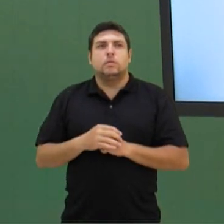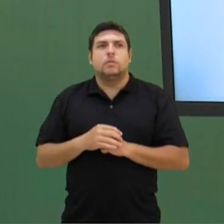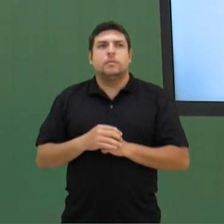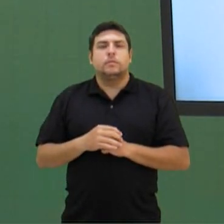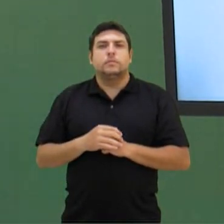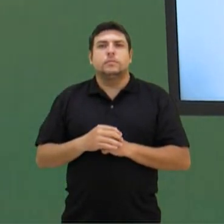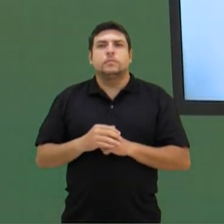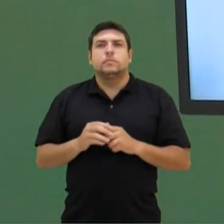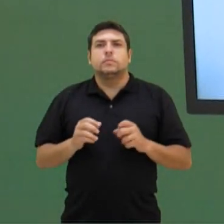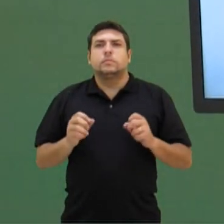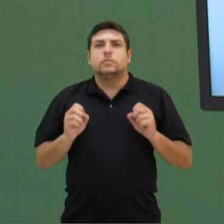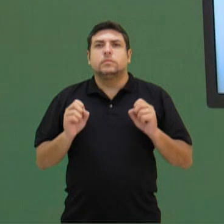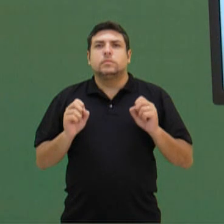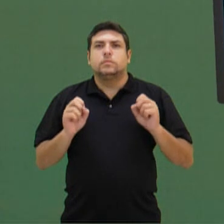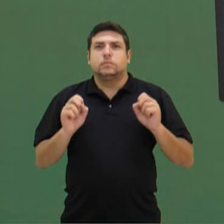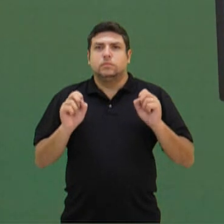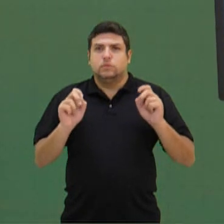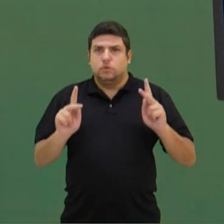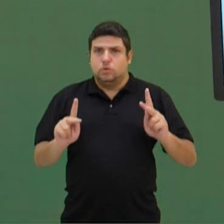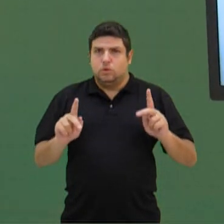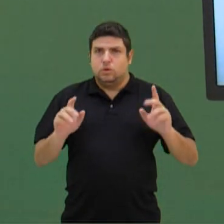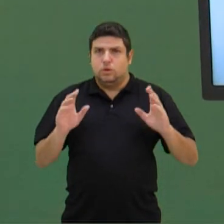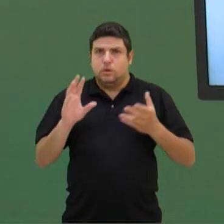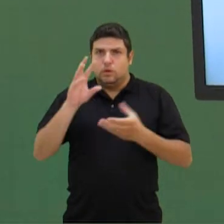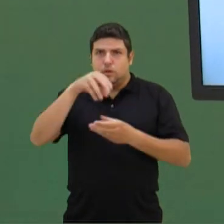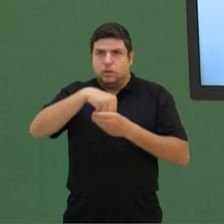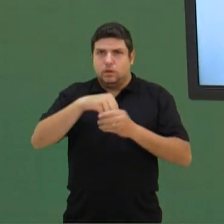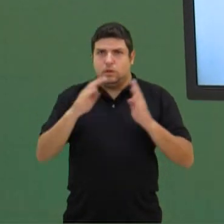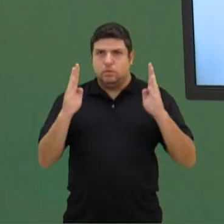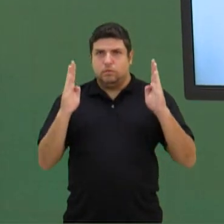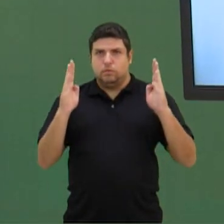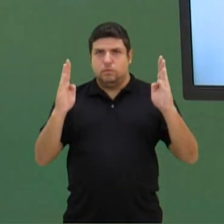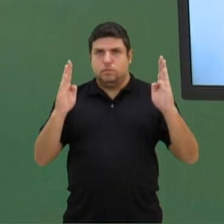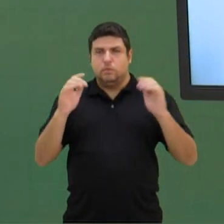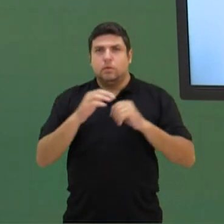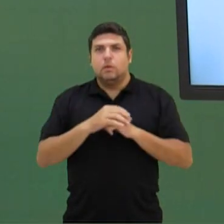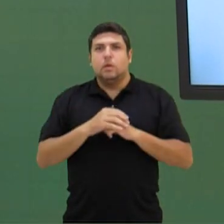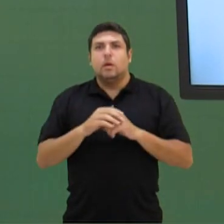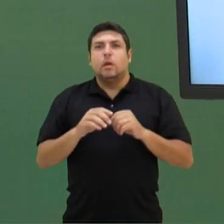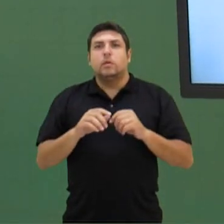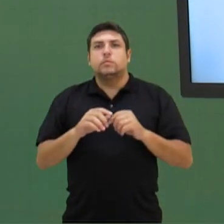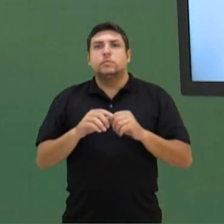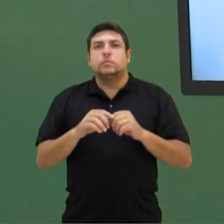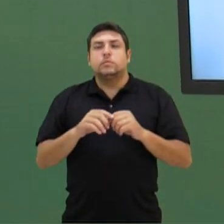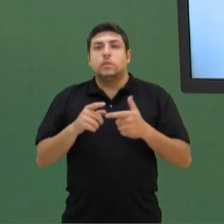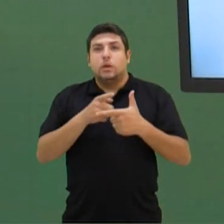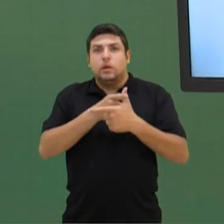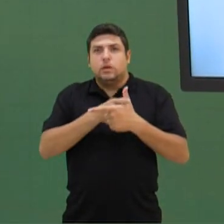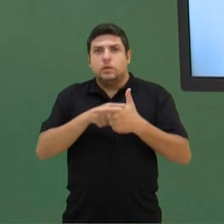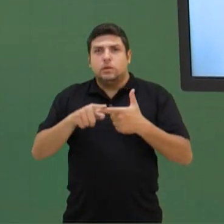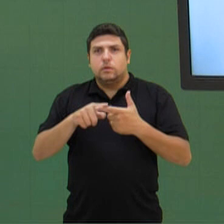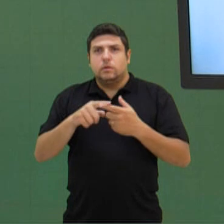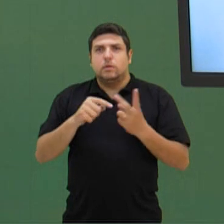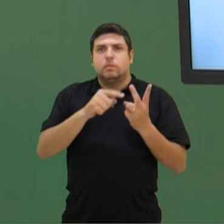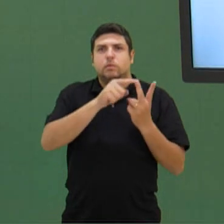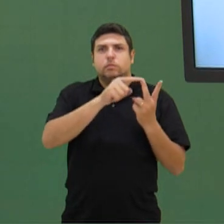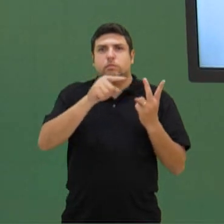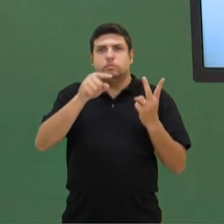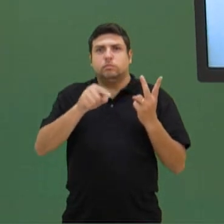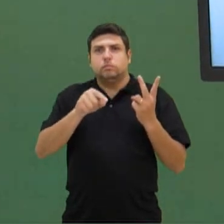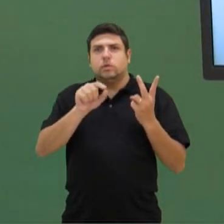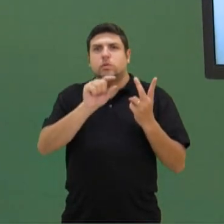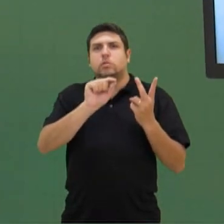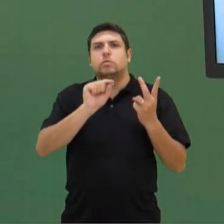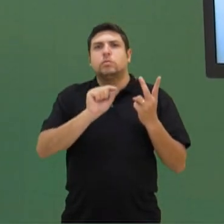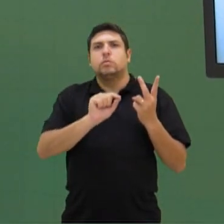Muito bem. Tudo isso em módulo. Dividido por raiz quadrada de A ao quadrado. Quem é